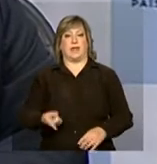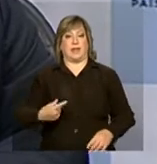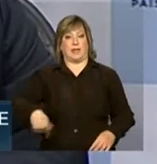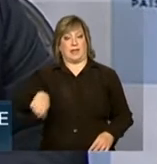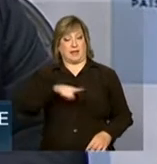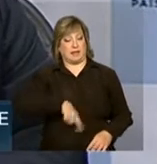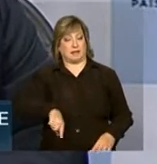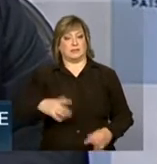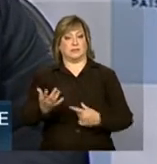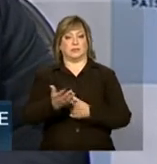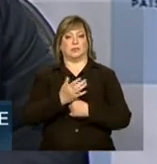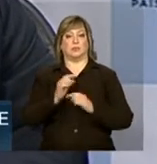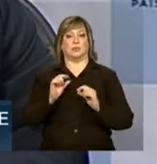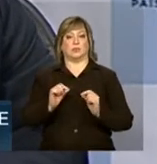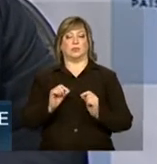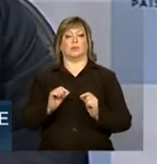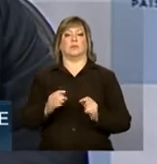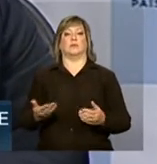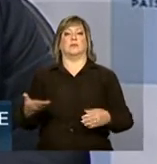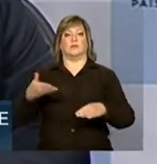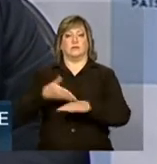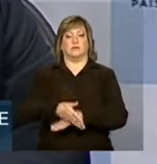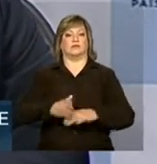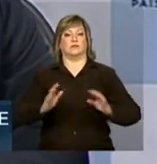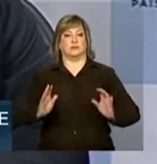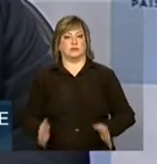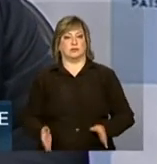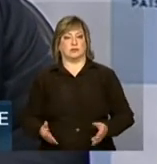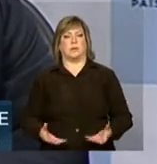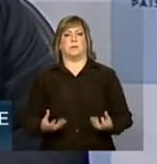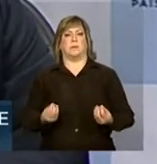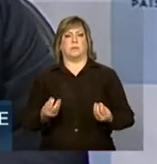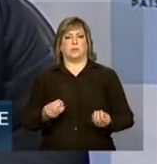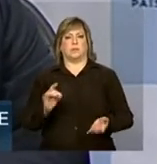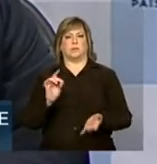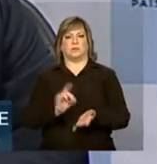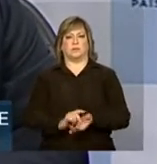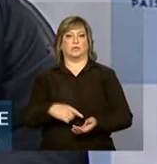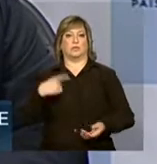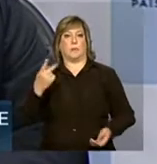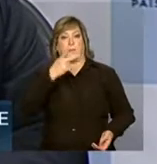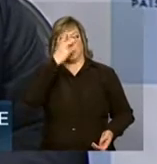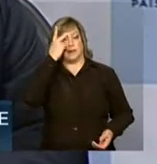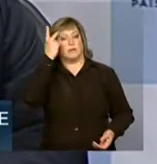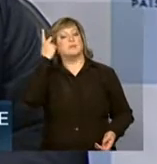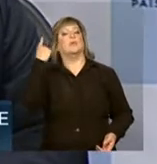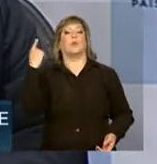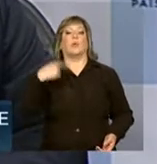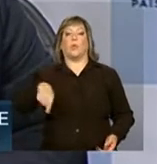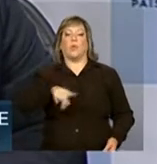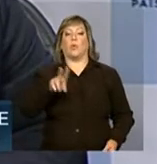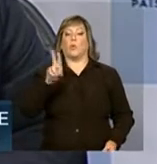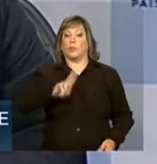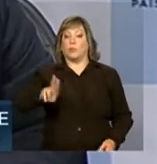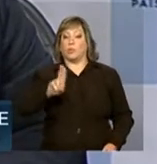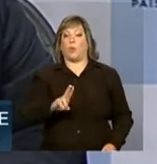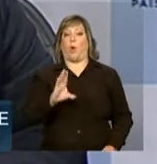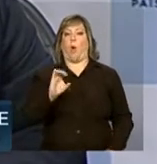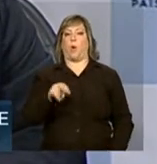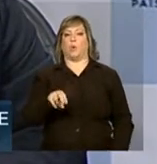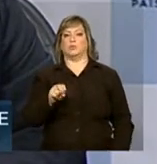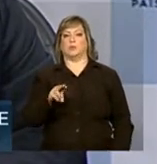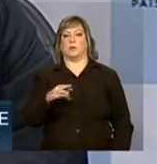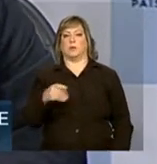essas contribuições participaram muito efetivamente os consumidores, que foram responsáveis por 50%